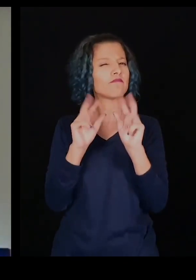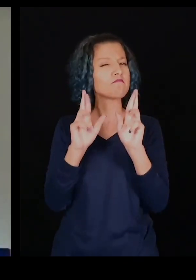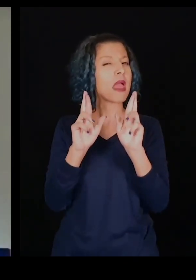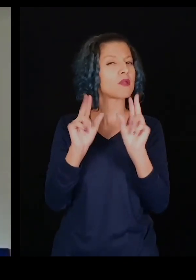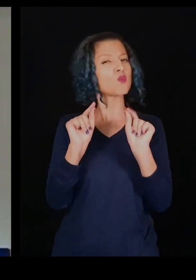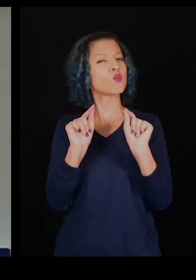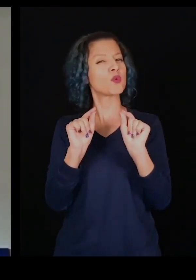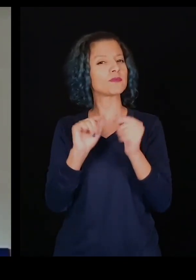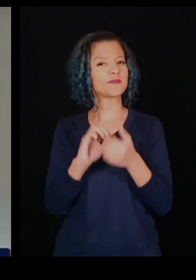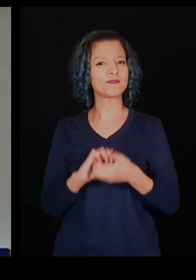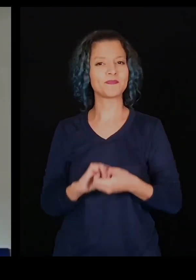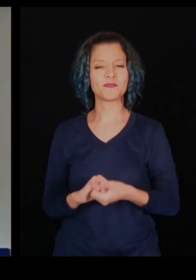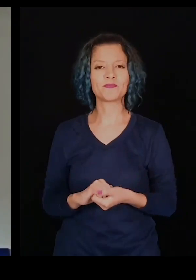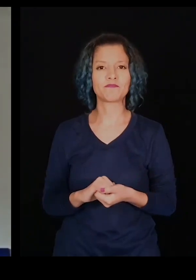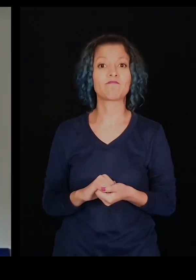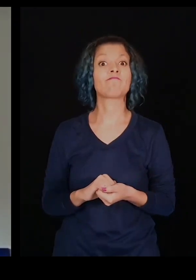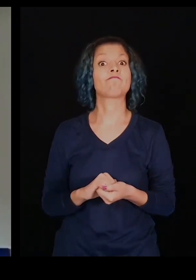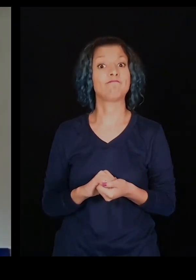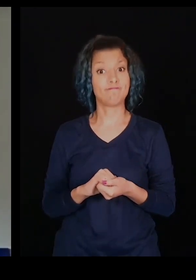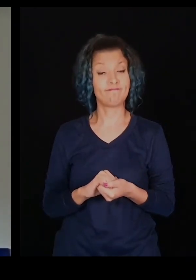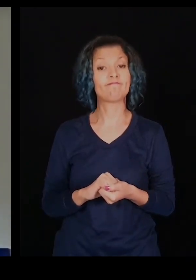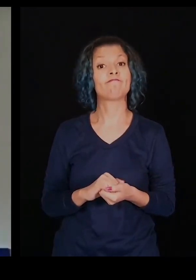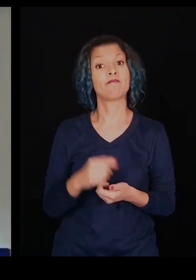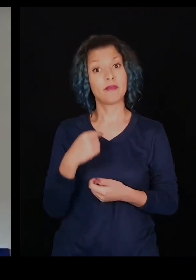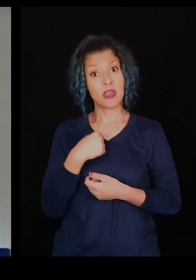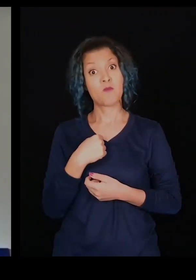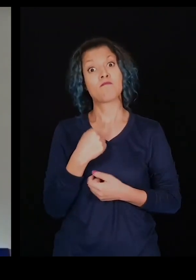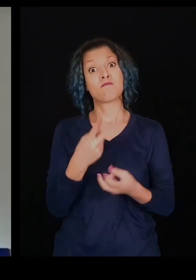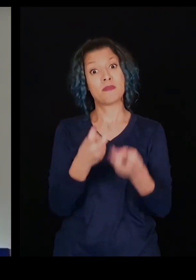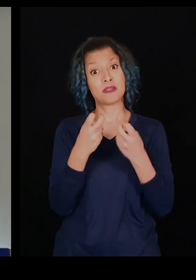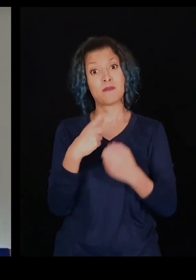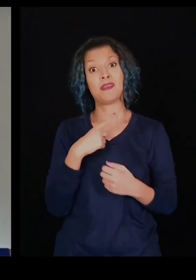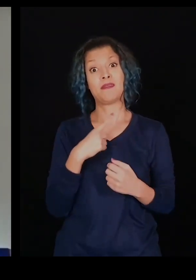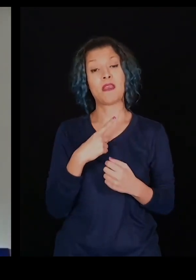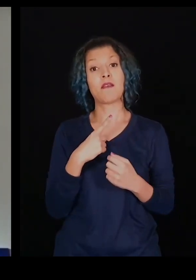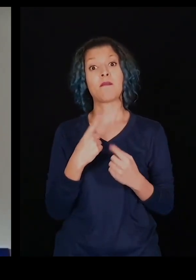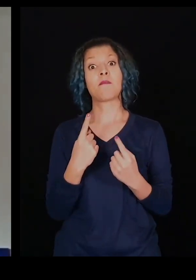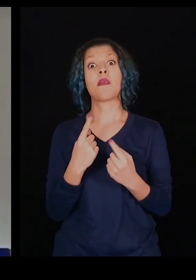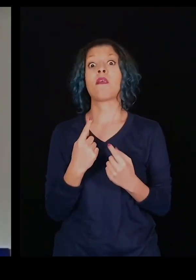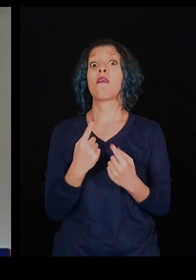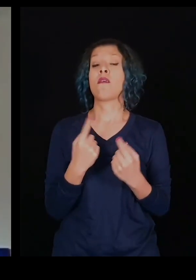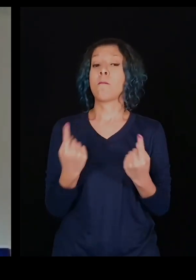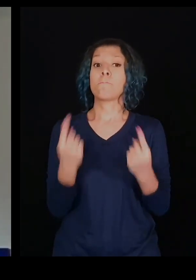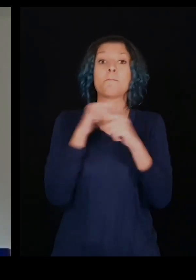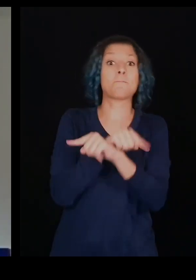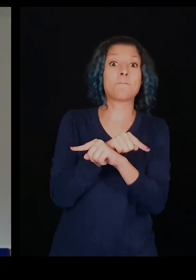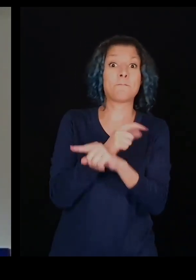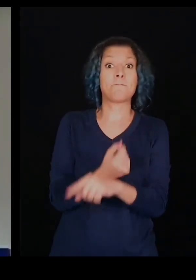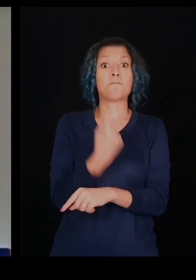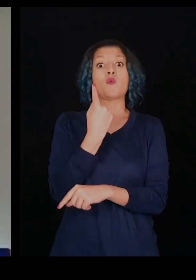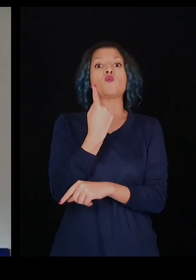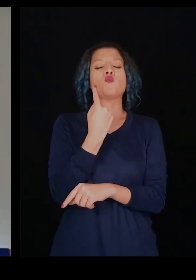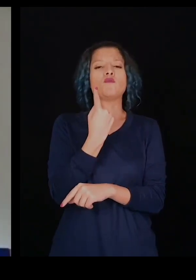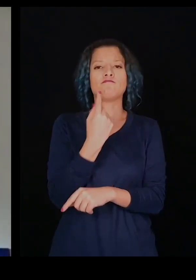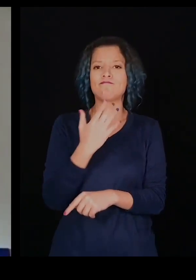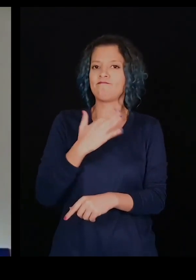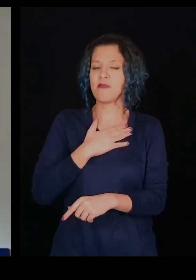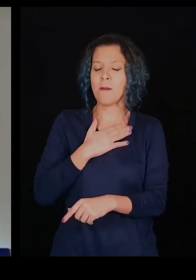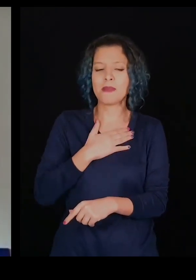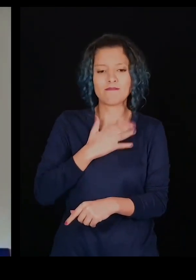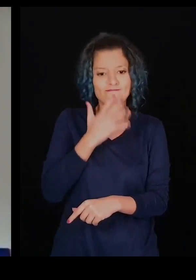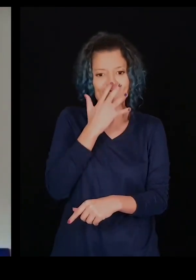uma coisa que é um paradoxo para mim, né? Primeiro, ficou muito evidente para mim, do ponto de vista pessoal,